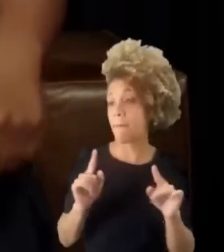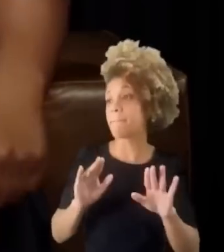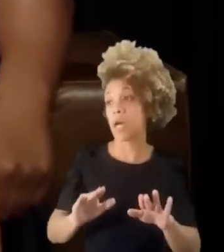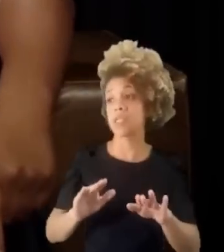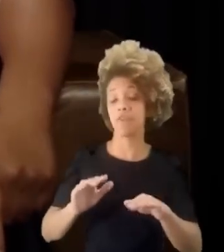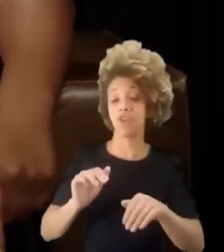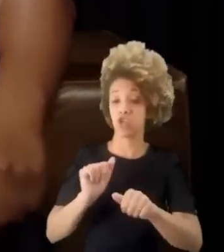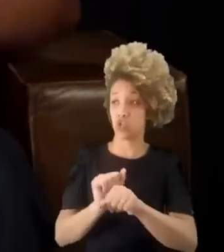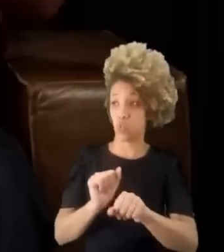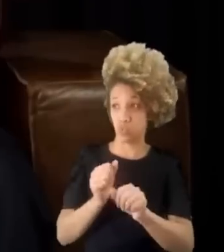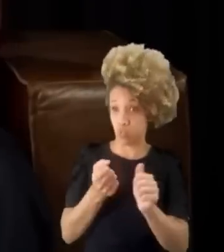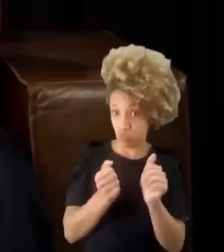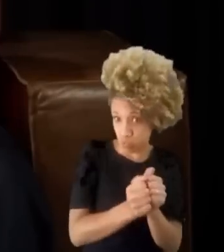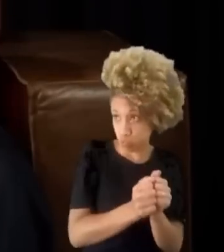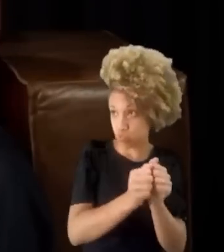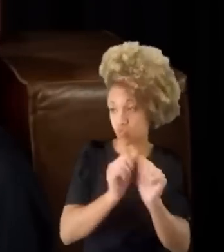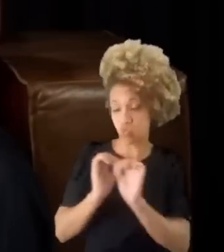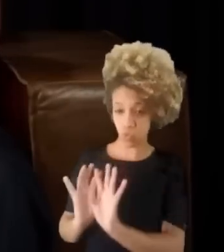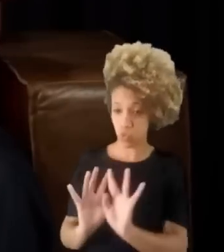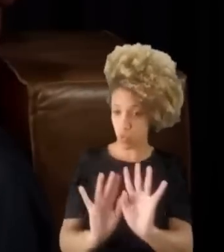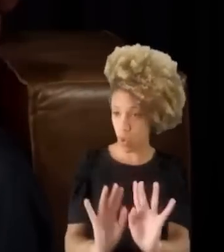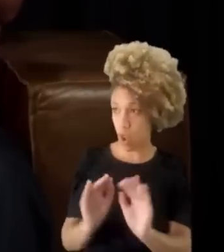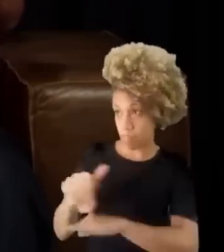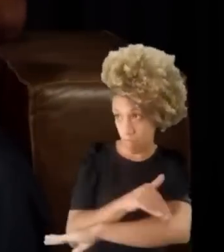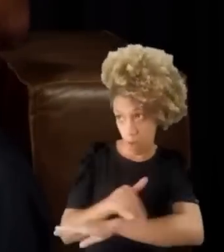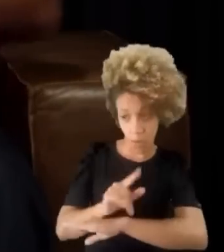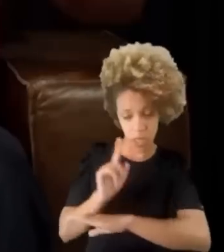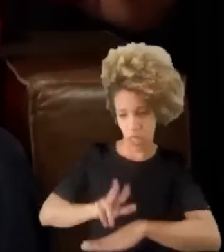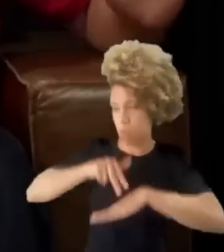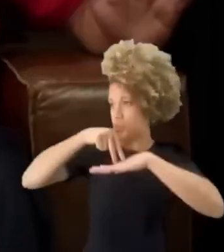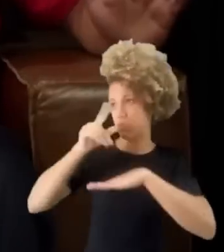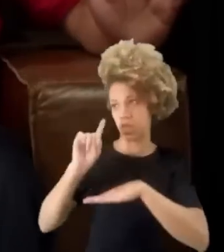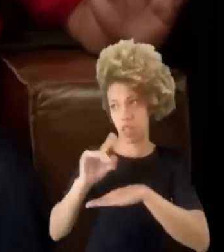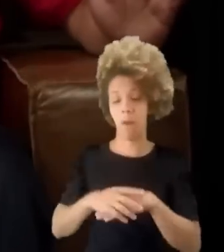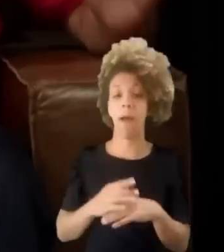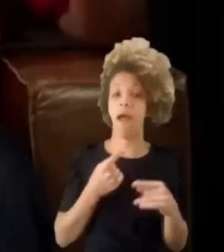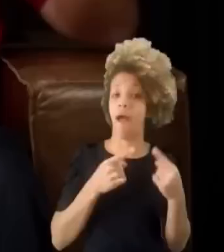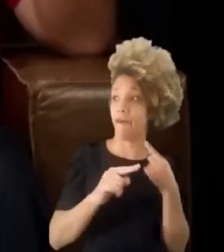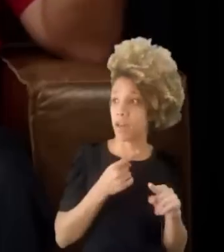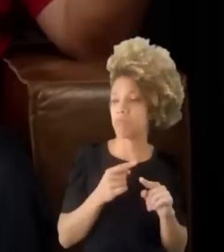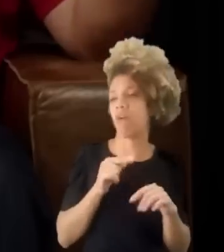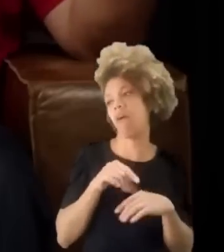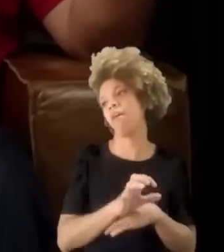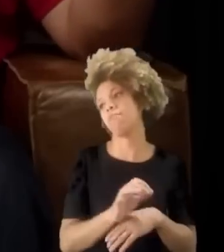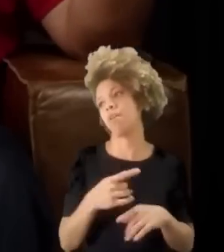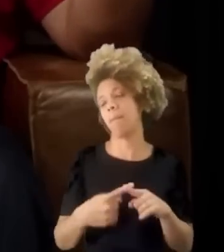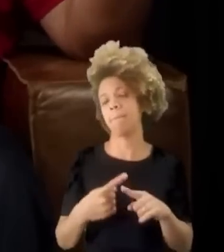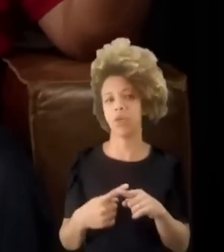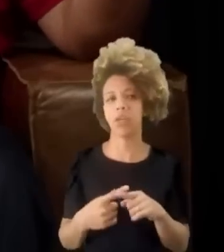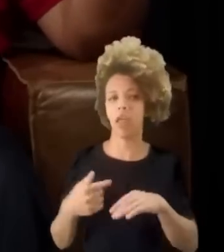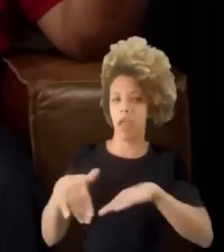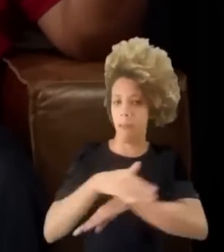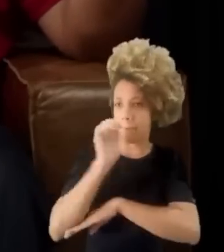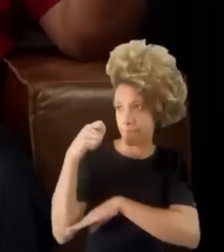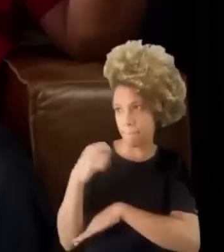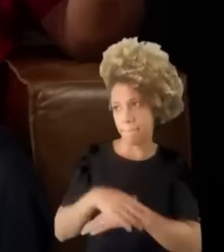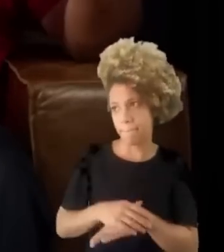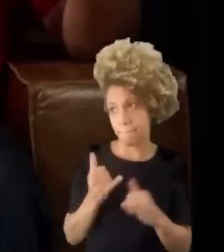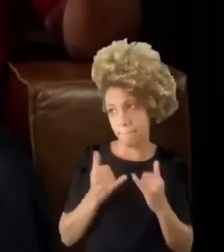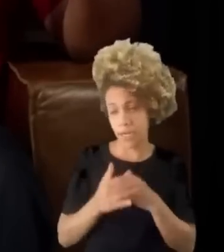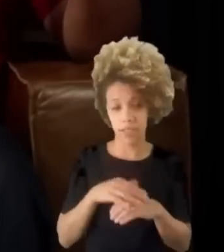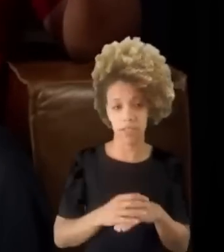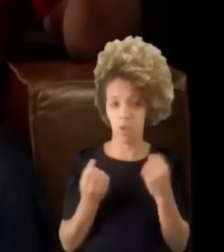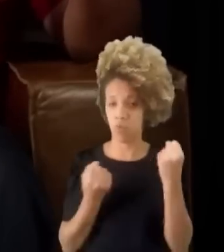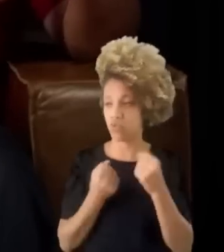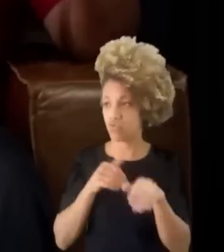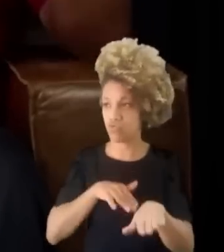ia ficar no chão com o povo não ia subir no do carro do som para falar então acredito que era essa porque as manifestações na Paulista estavam aparecendo um